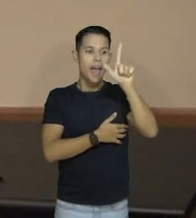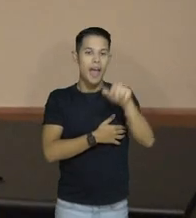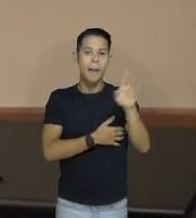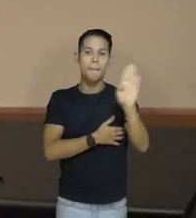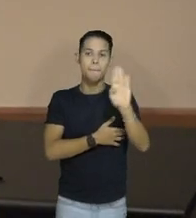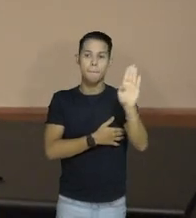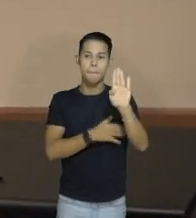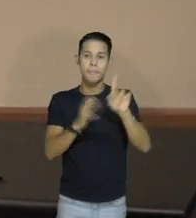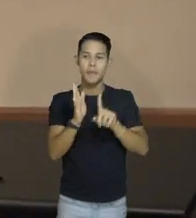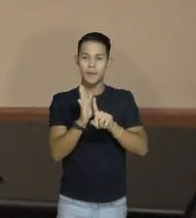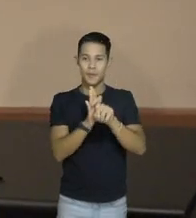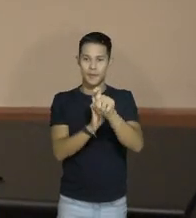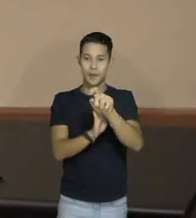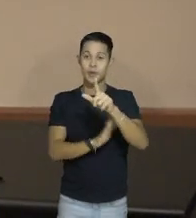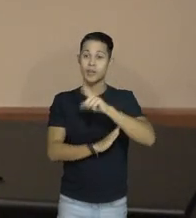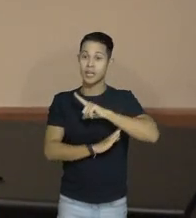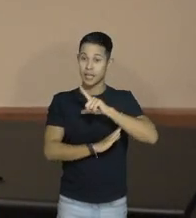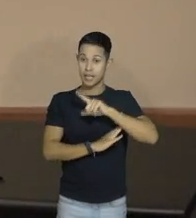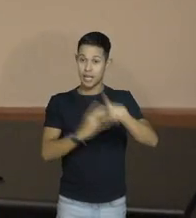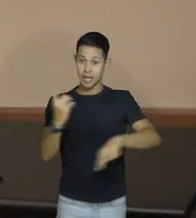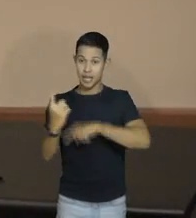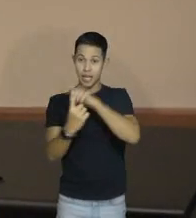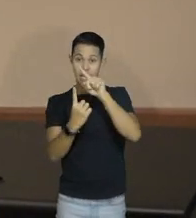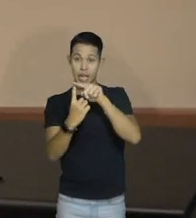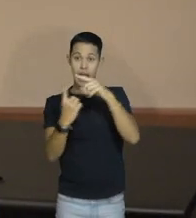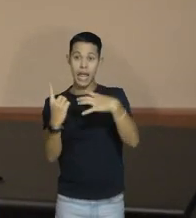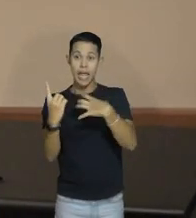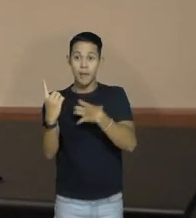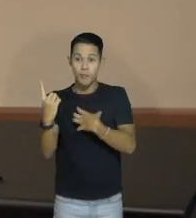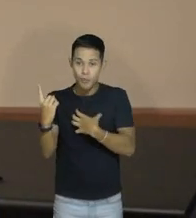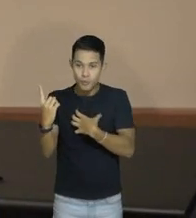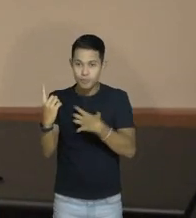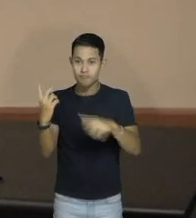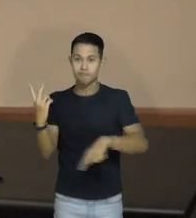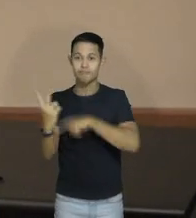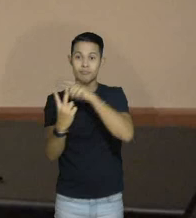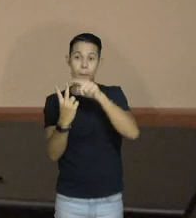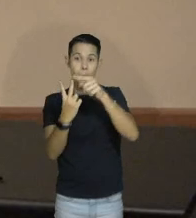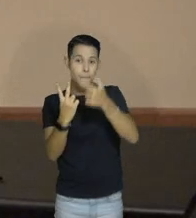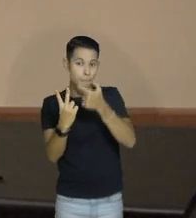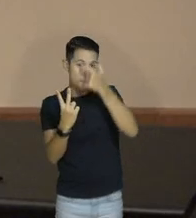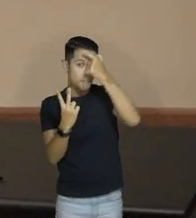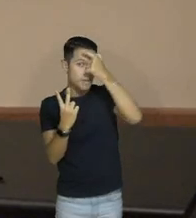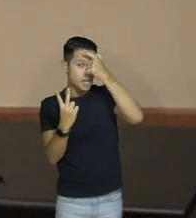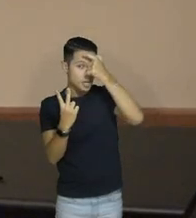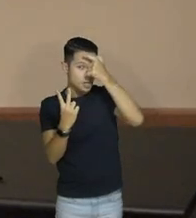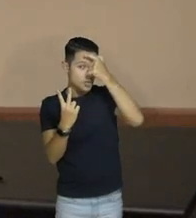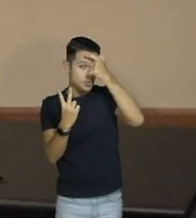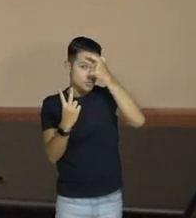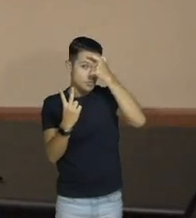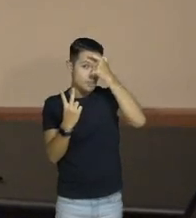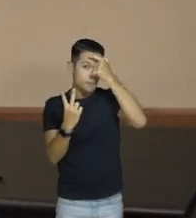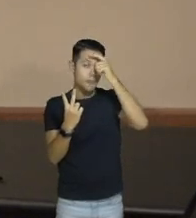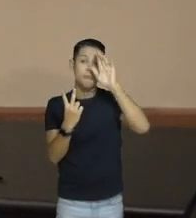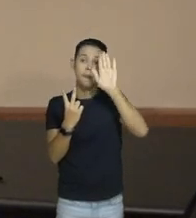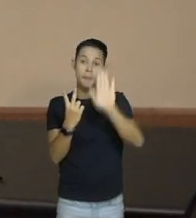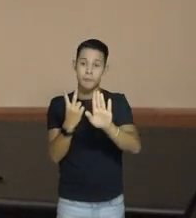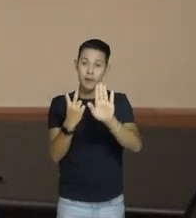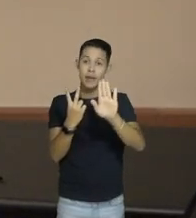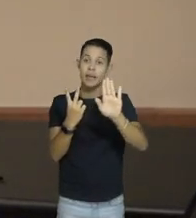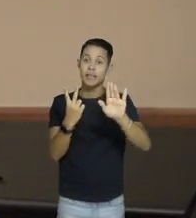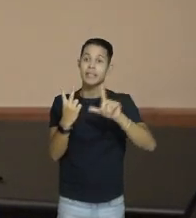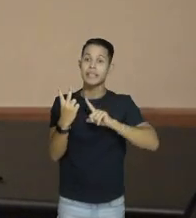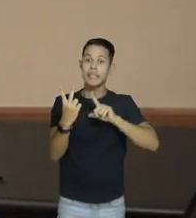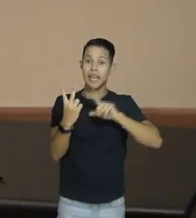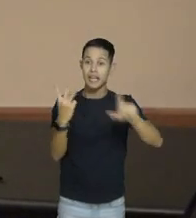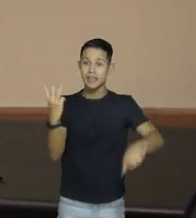lado emocional? Tem. Tem um lado psicológico junto, agindo? Tem. Mas tem um